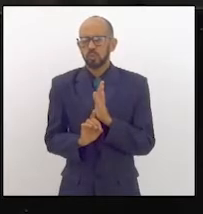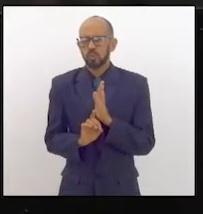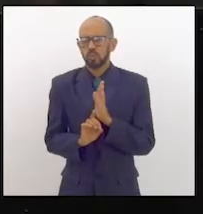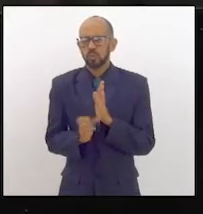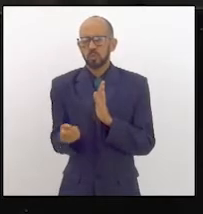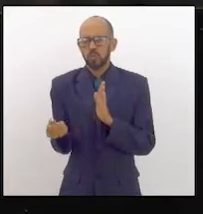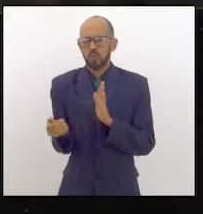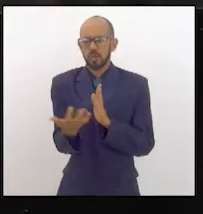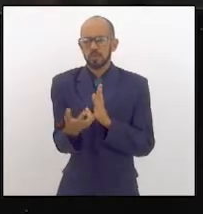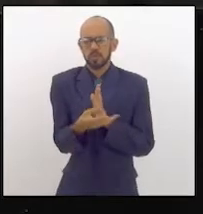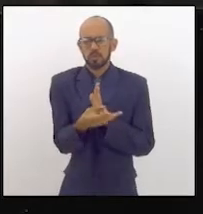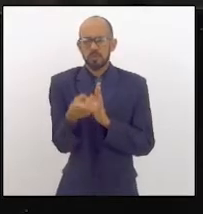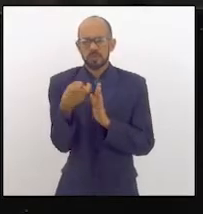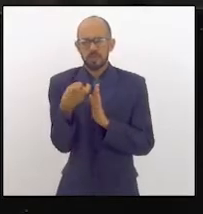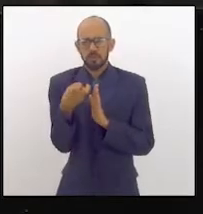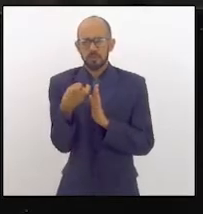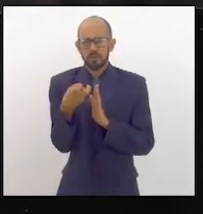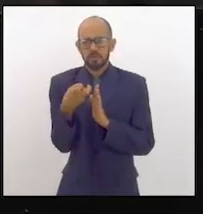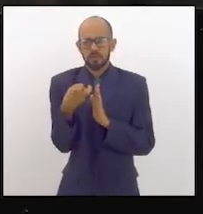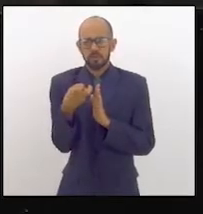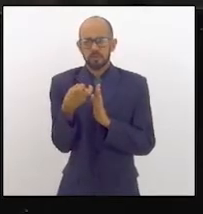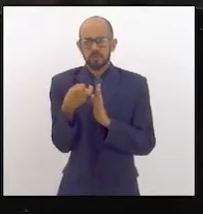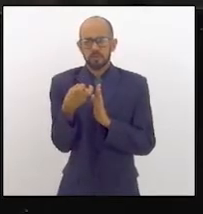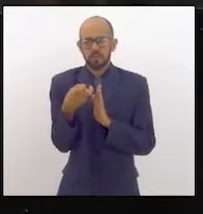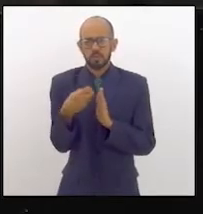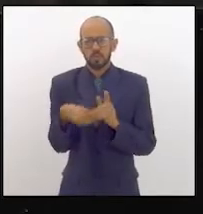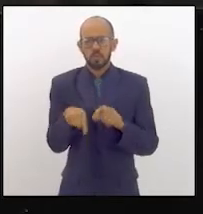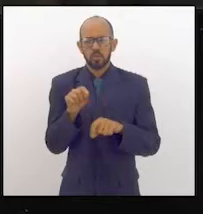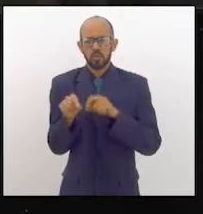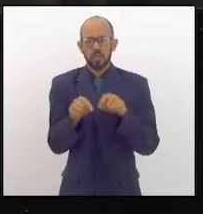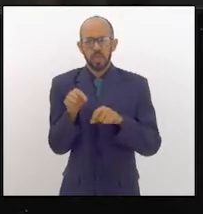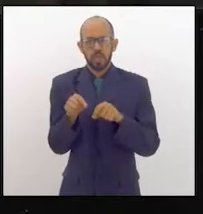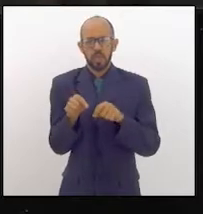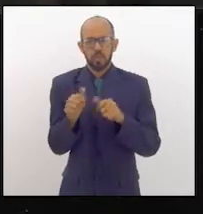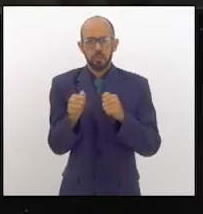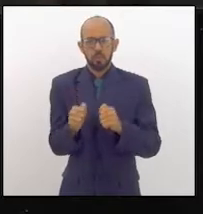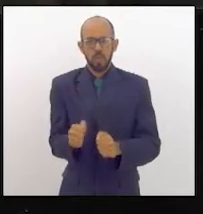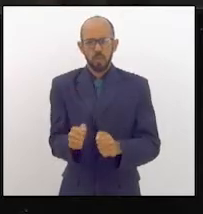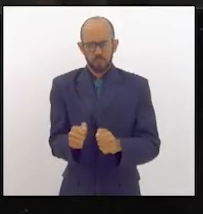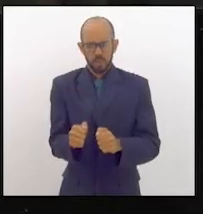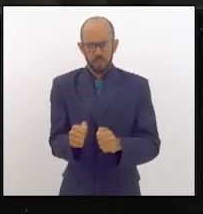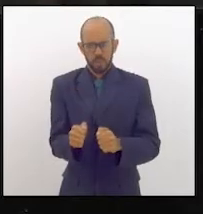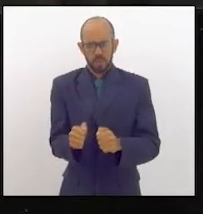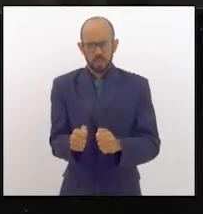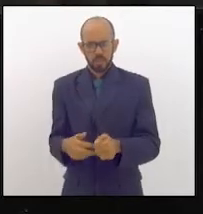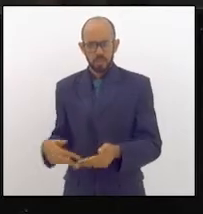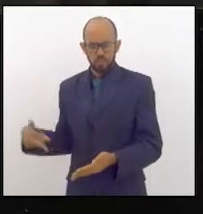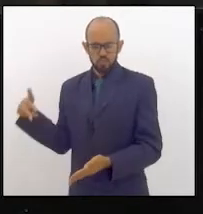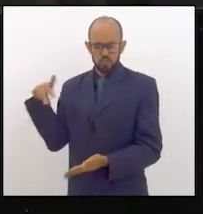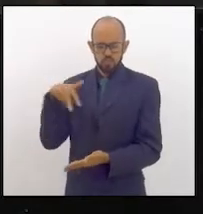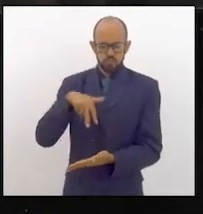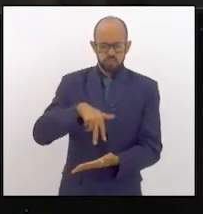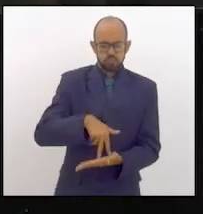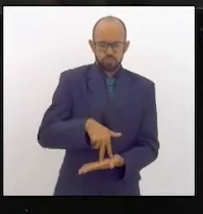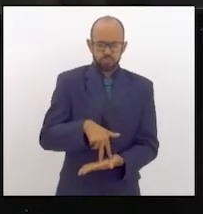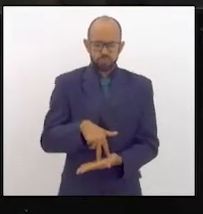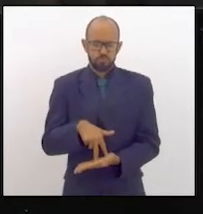ver e o estado do poder que hoje está